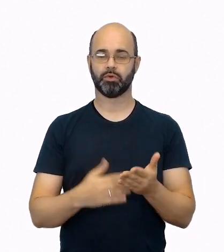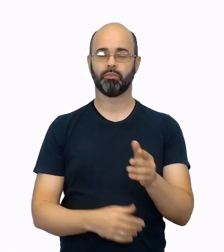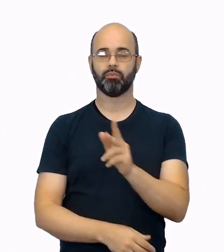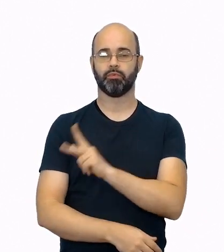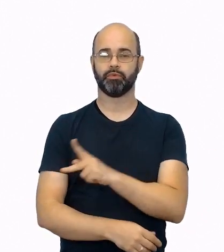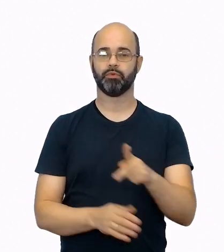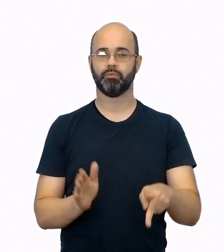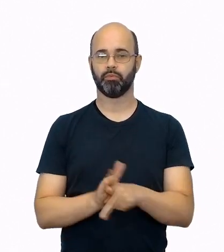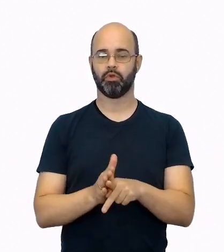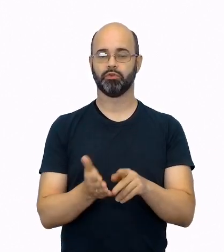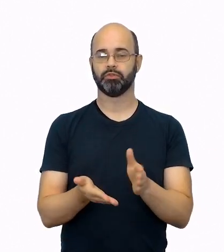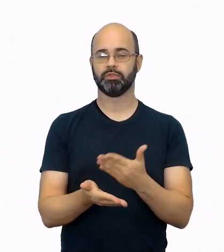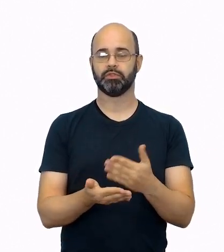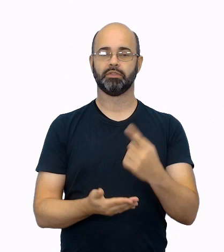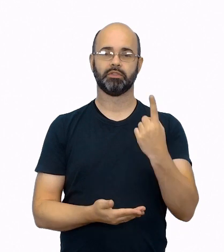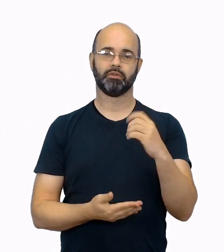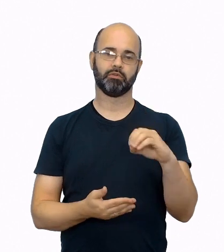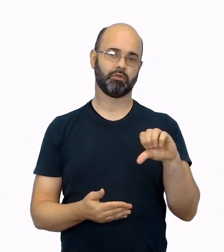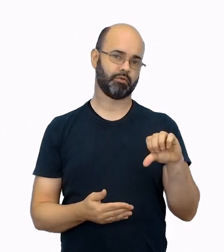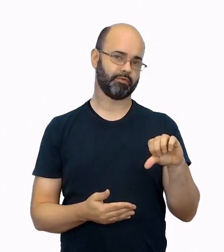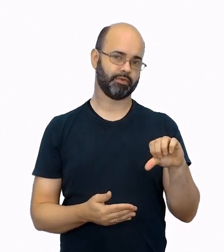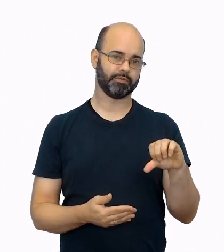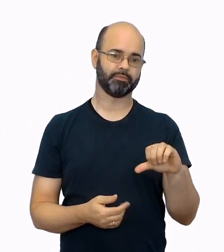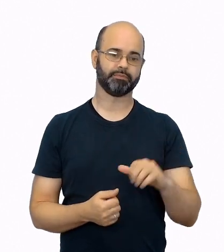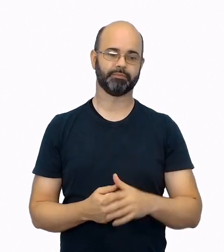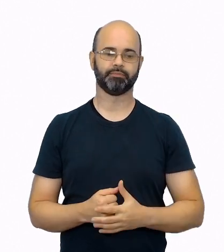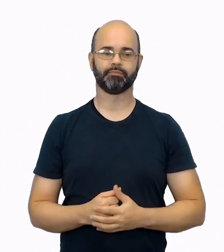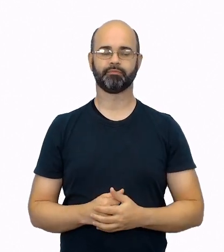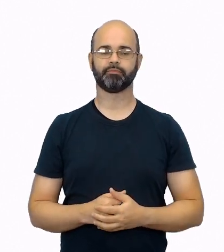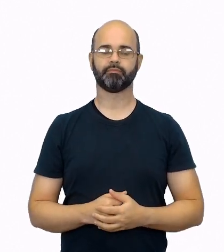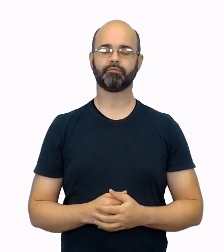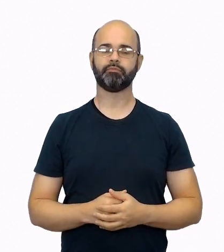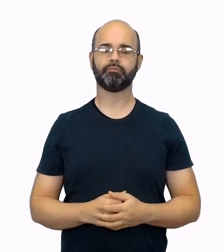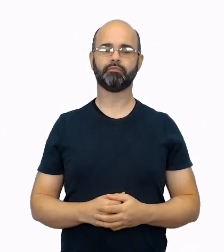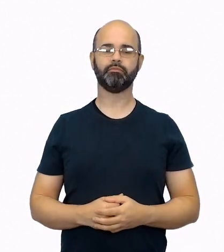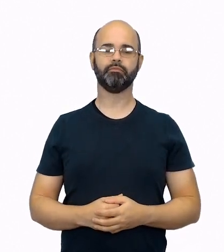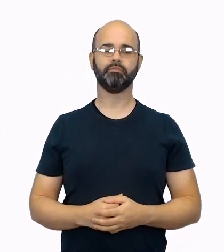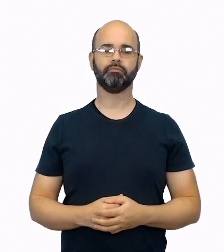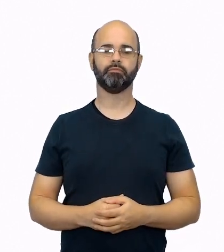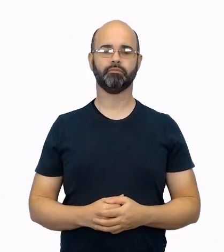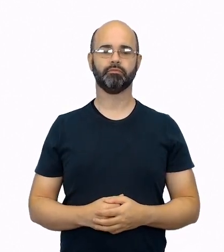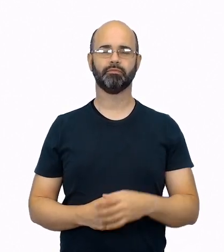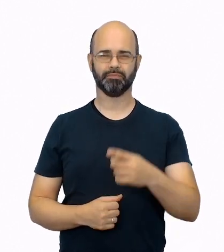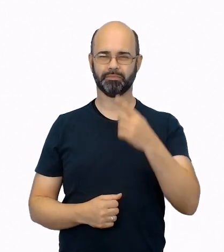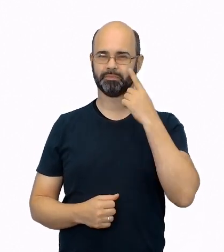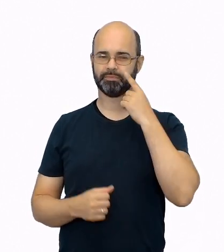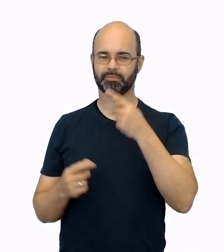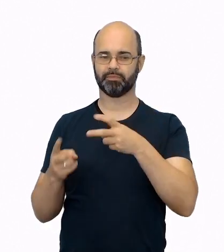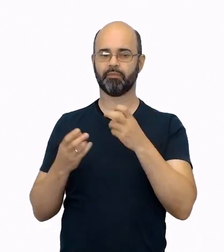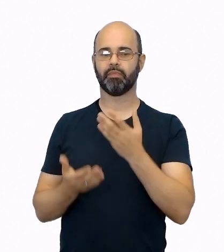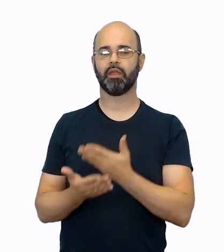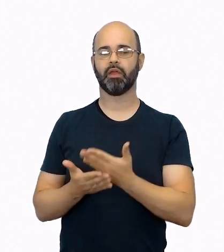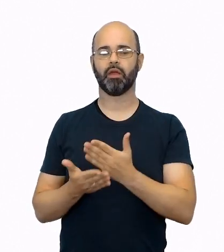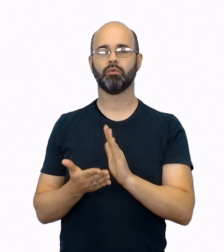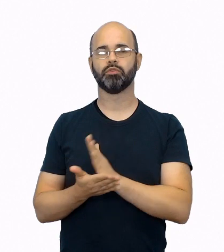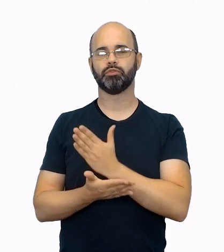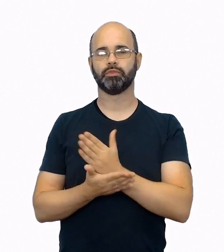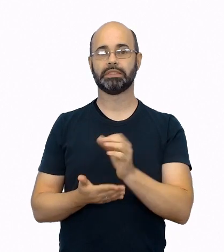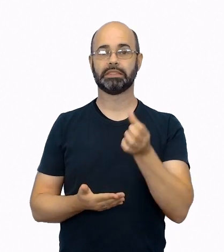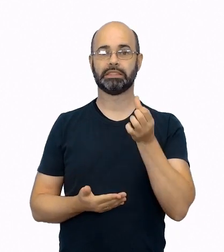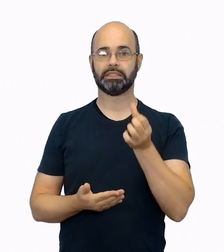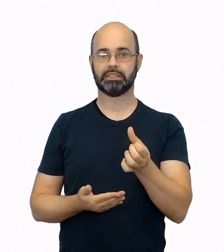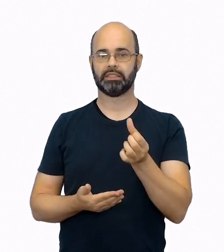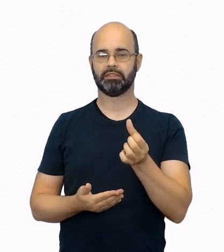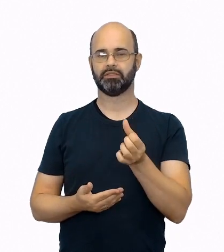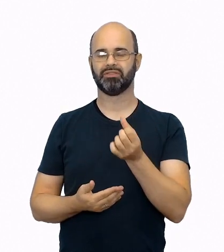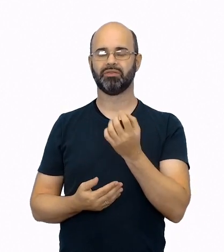página 109. Como pode ser observado, né, a SA6 ela é dividida em 6 aulas de